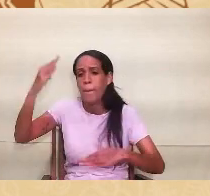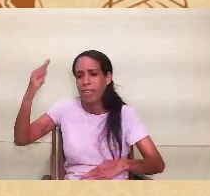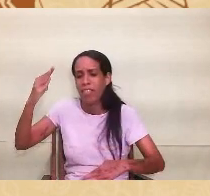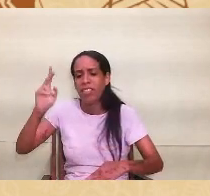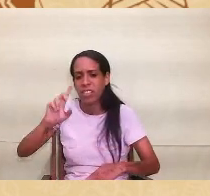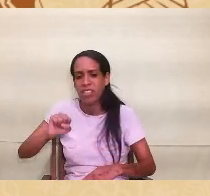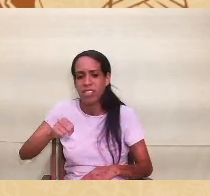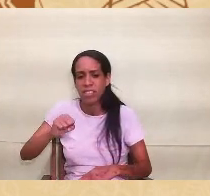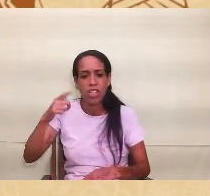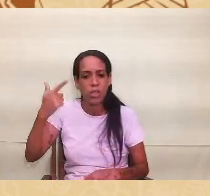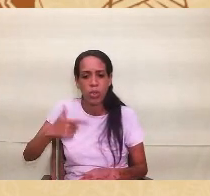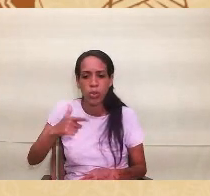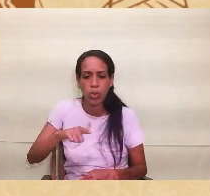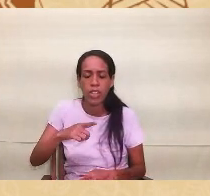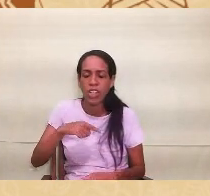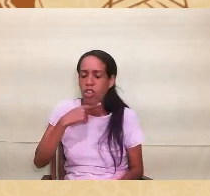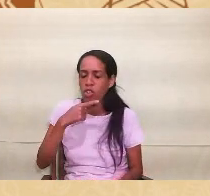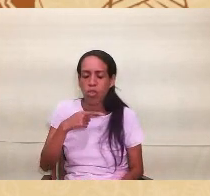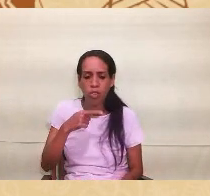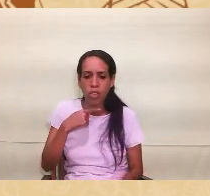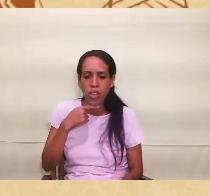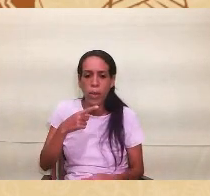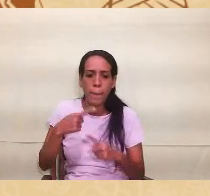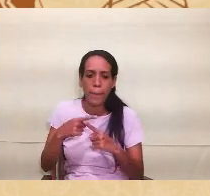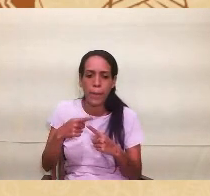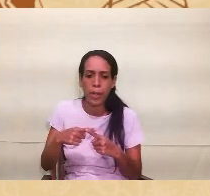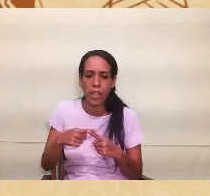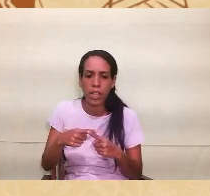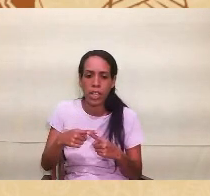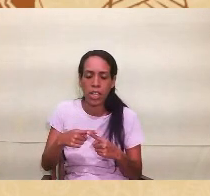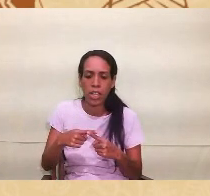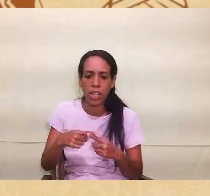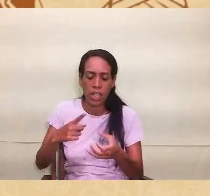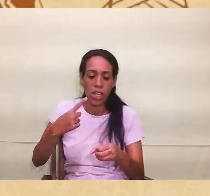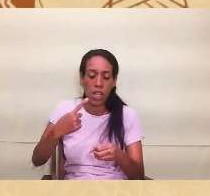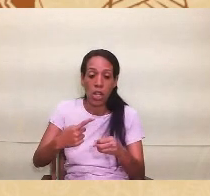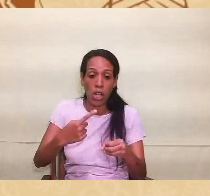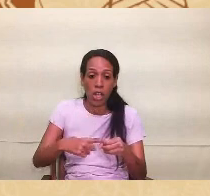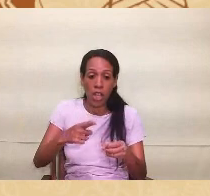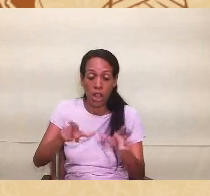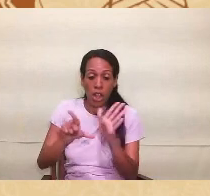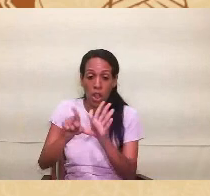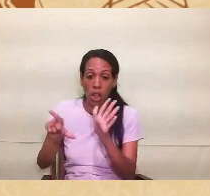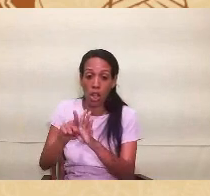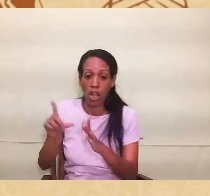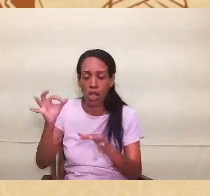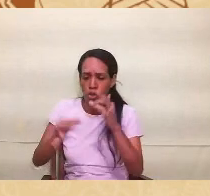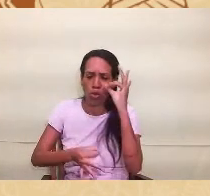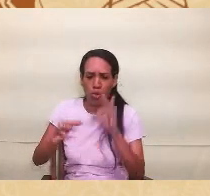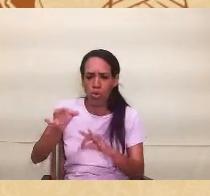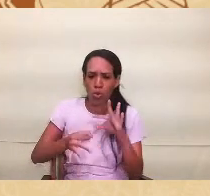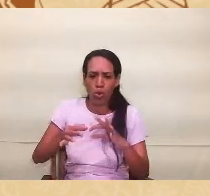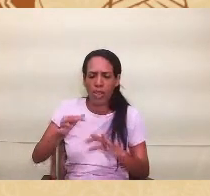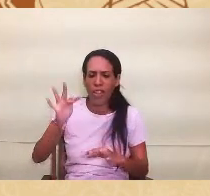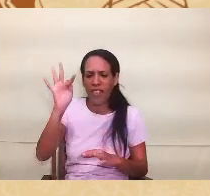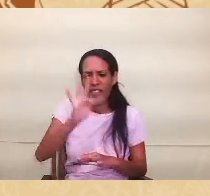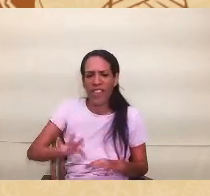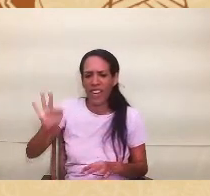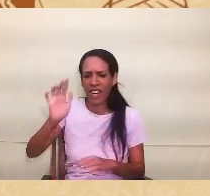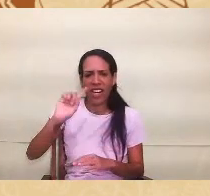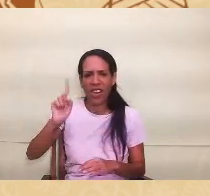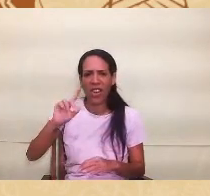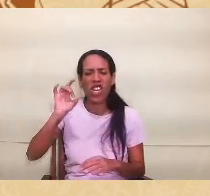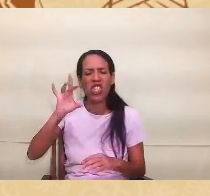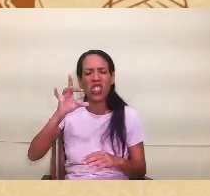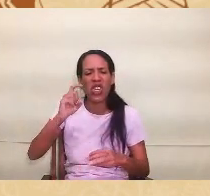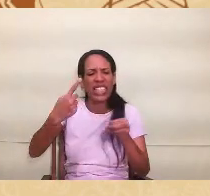tenha nenhuma dúvida, porque os juízes locais, eles não são juízes federais, eles são locais, são gente daqui